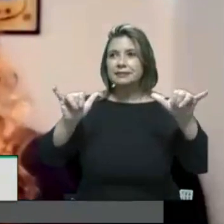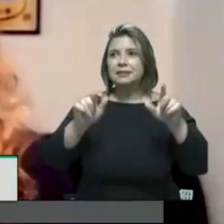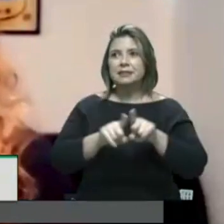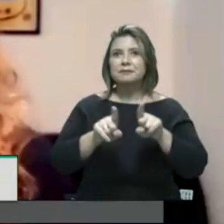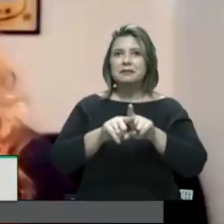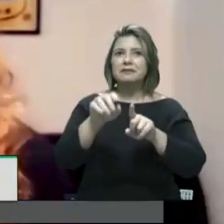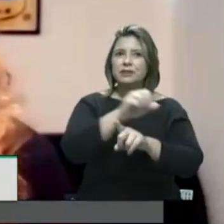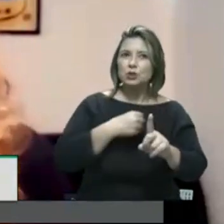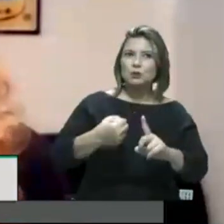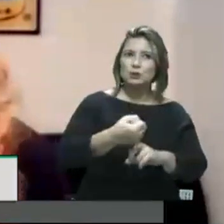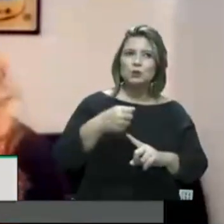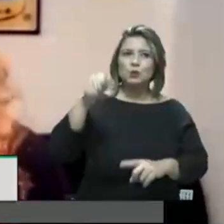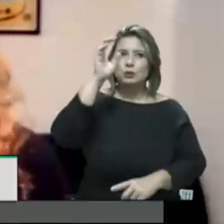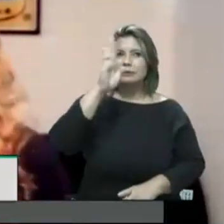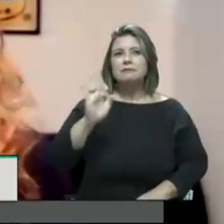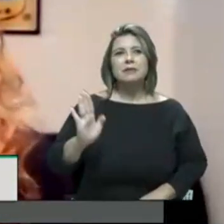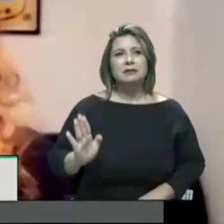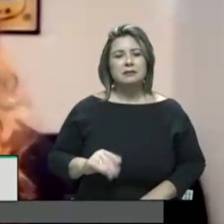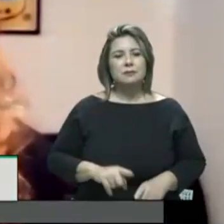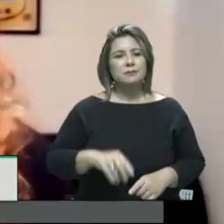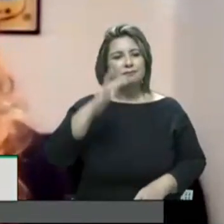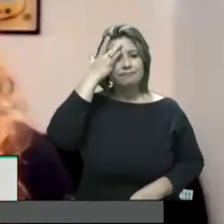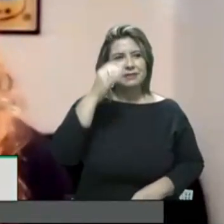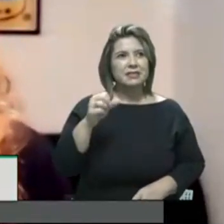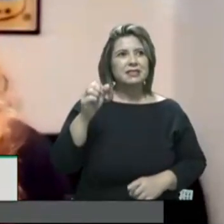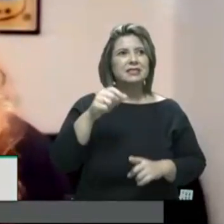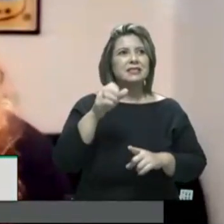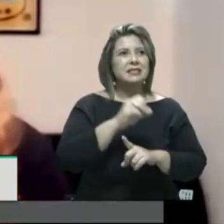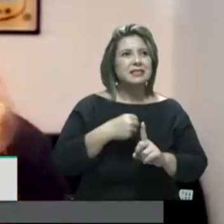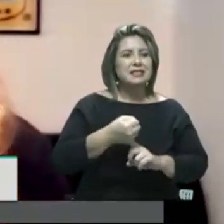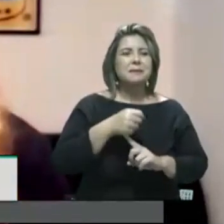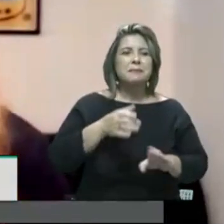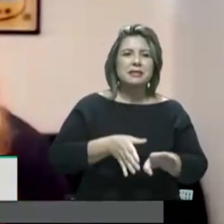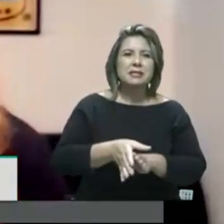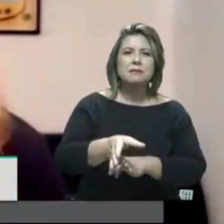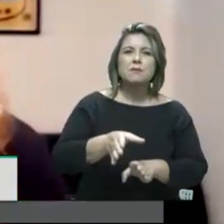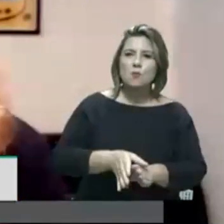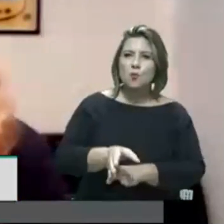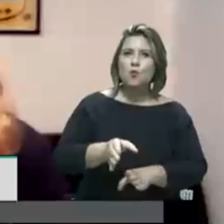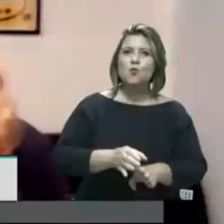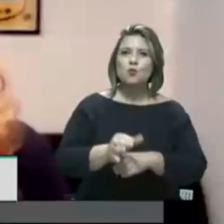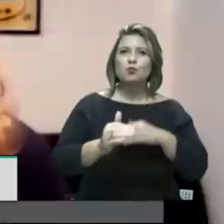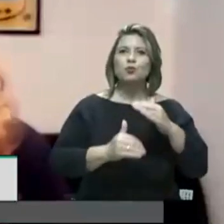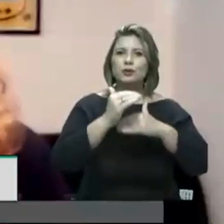a sociedade brasileira, porque a sociedade brasileira precisa de orientação